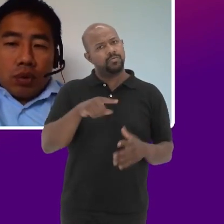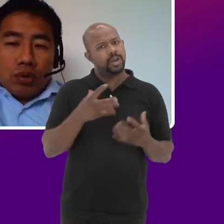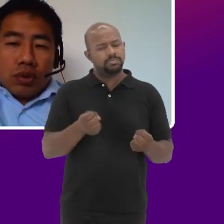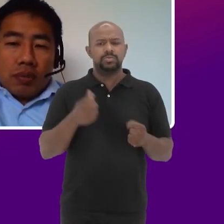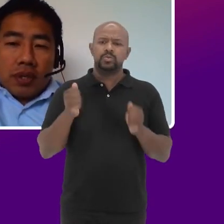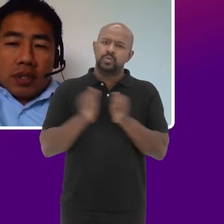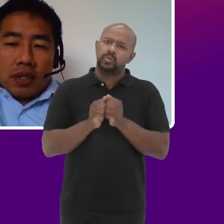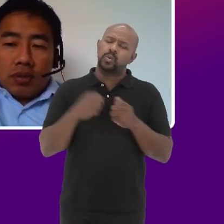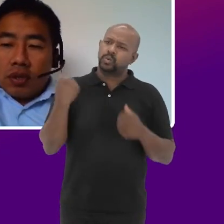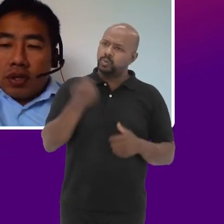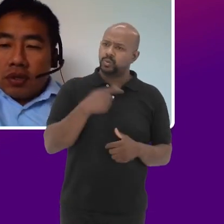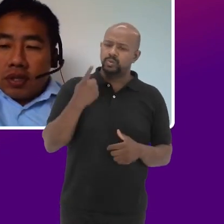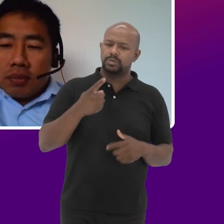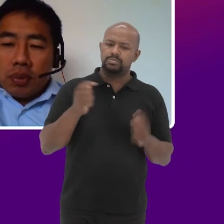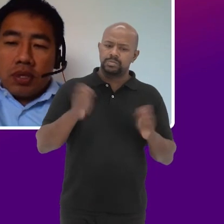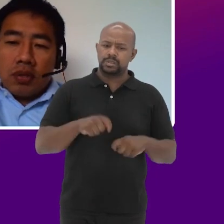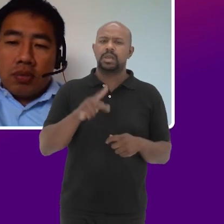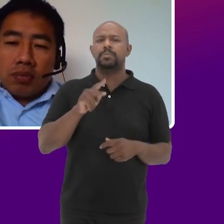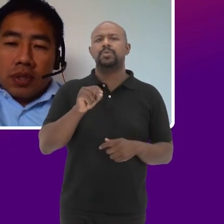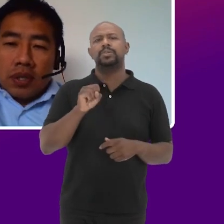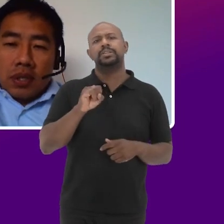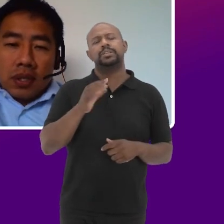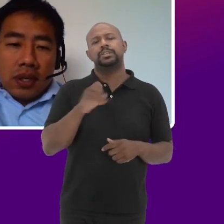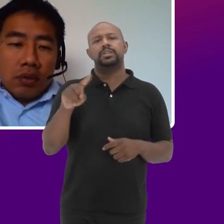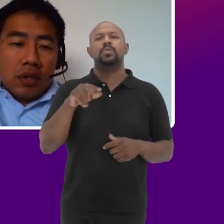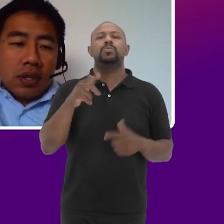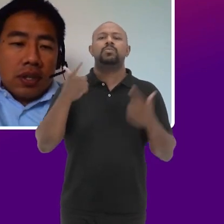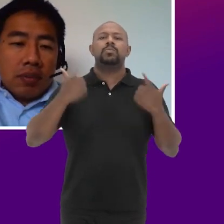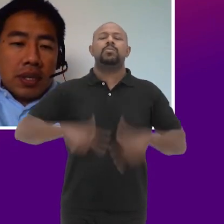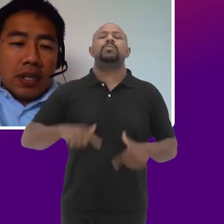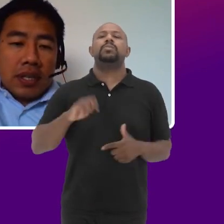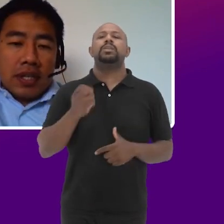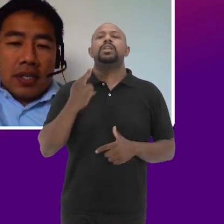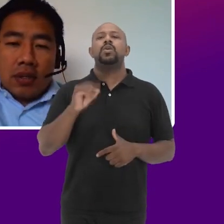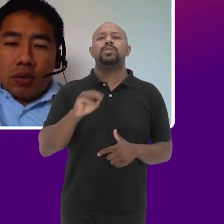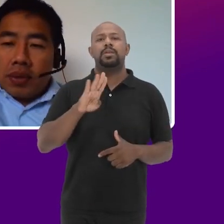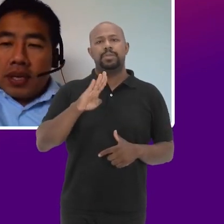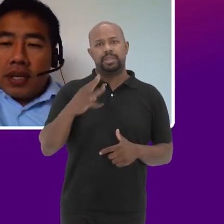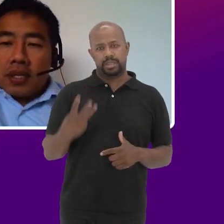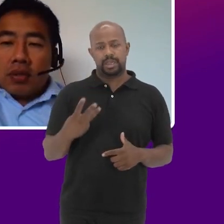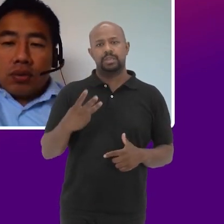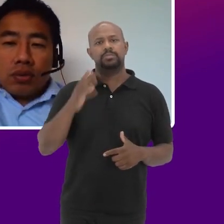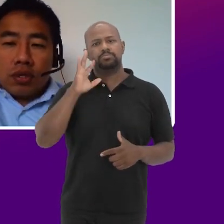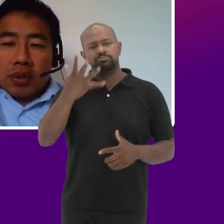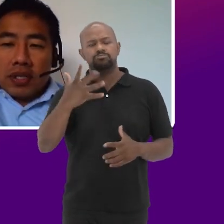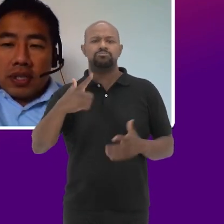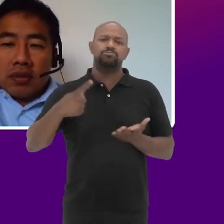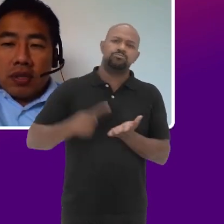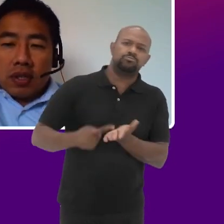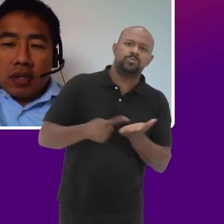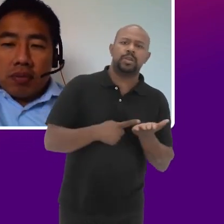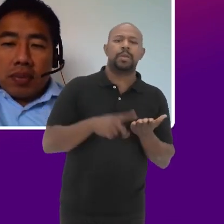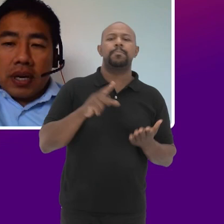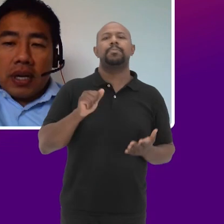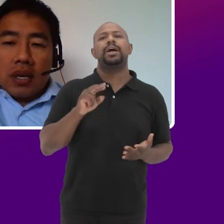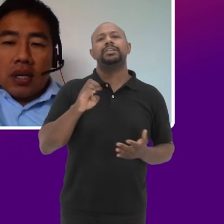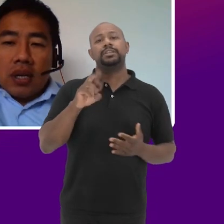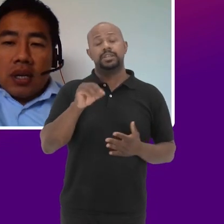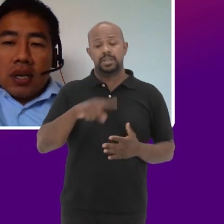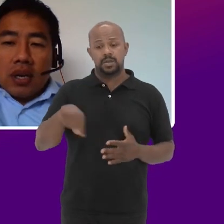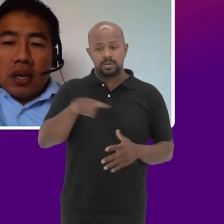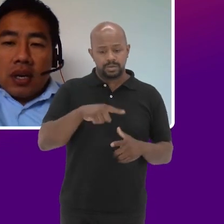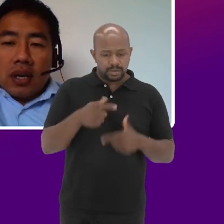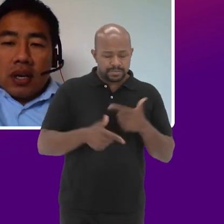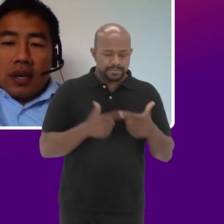vamos conjuntamente aqui, usando essa posição neutra aqui da B3, combinar as soluções de parceiros aqui para